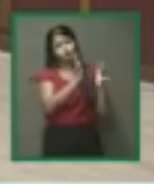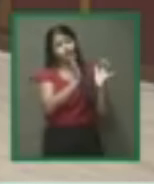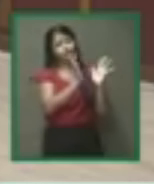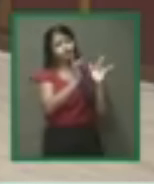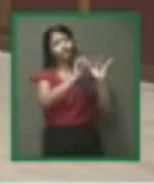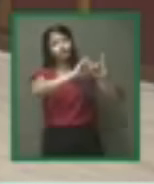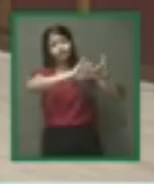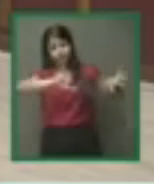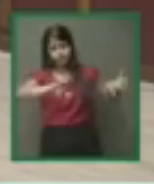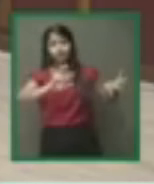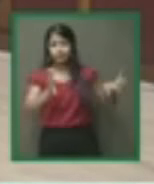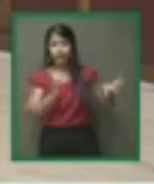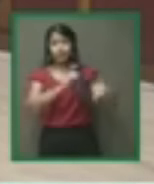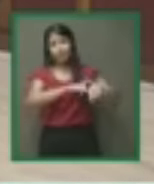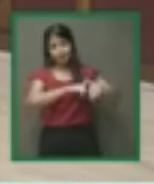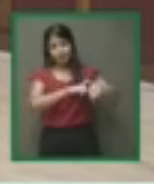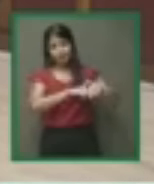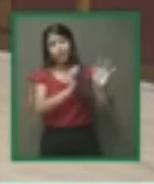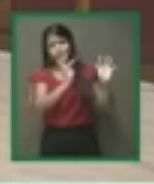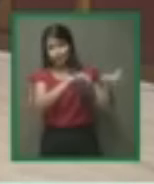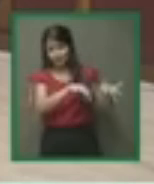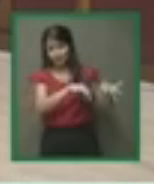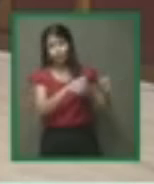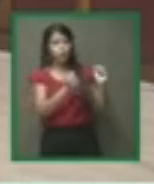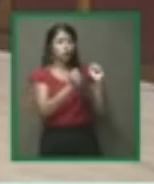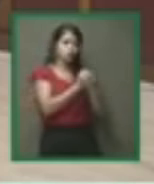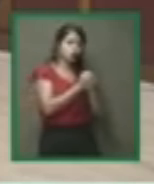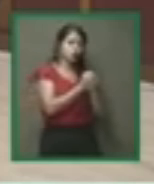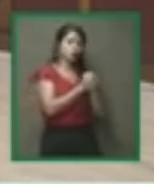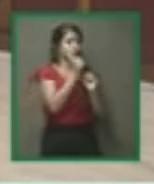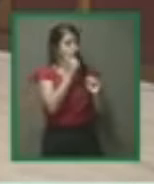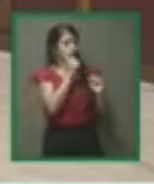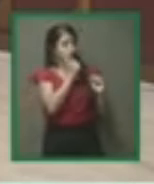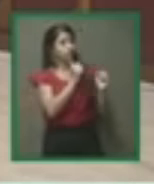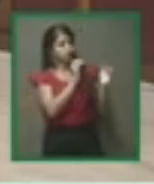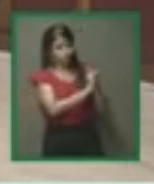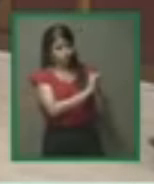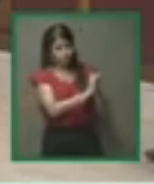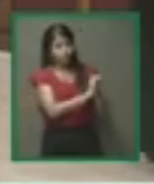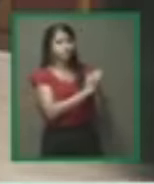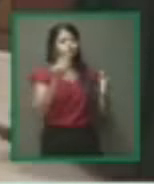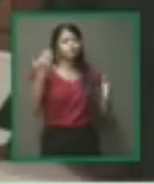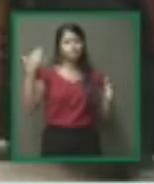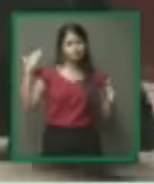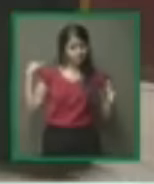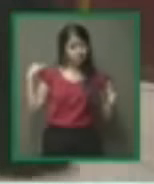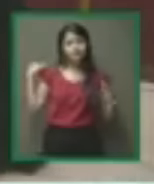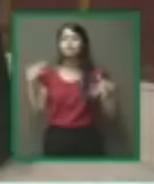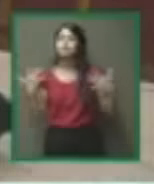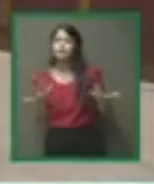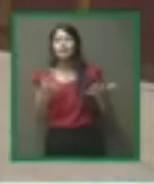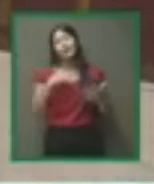estava terminando naquele momento um relacionamento com a minha esposa, a gente estava dando um tempo, né, por motivos